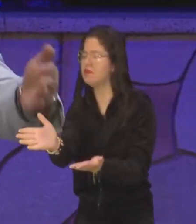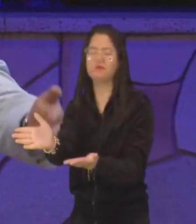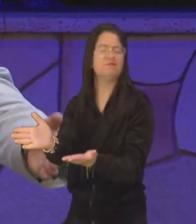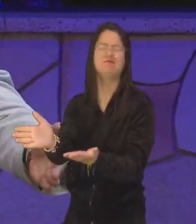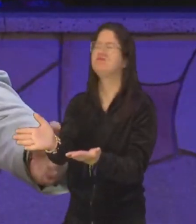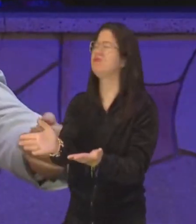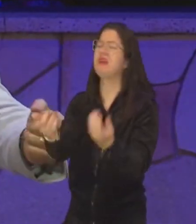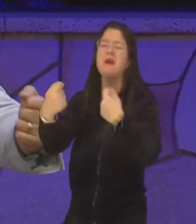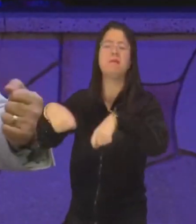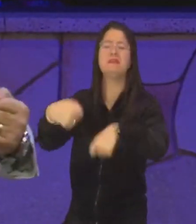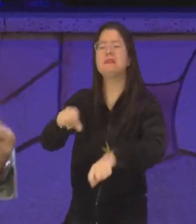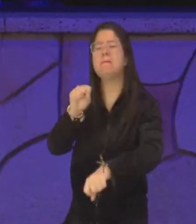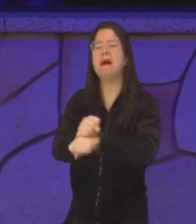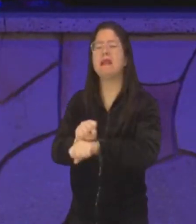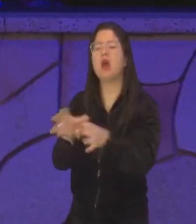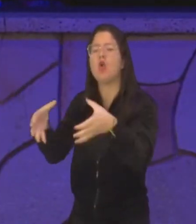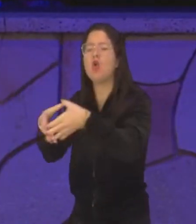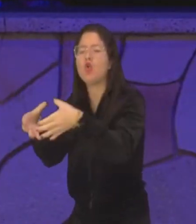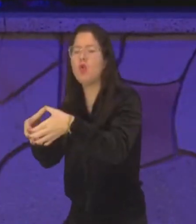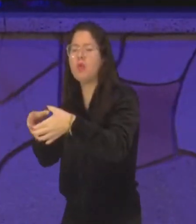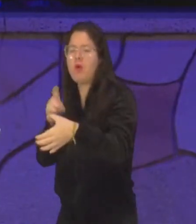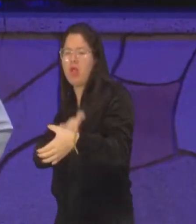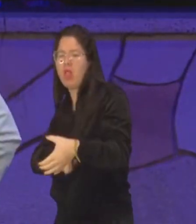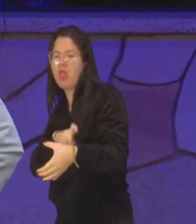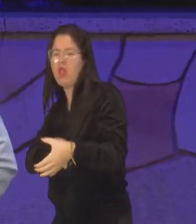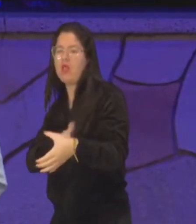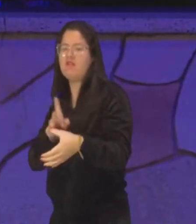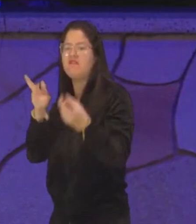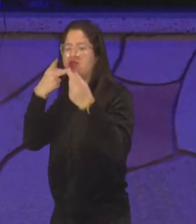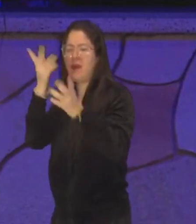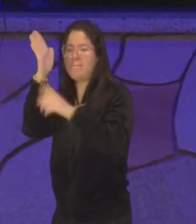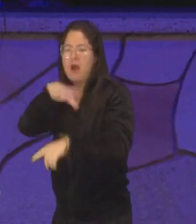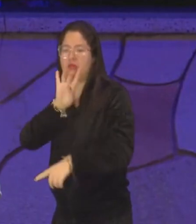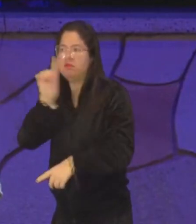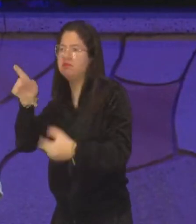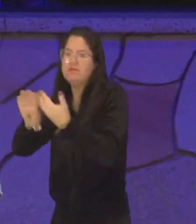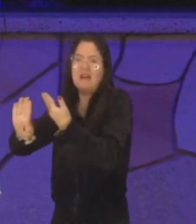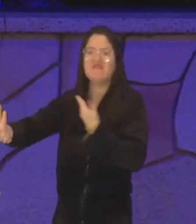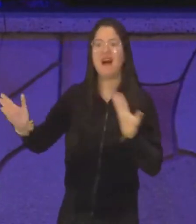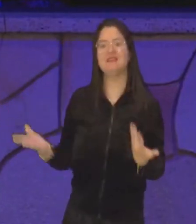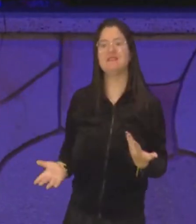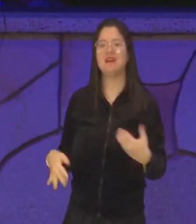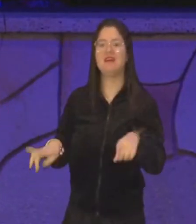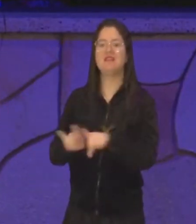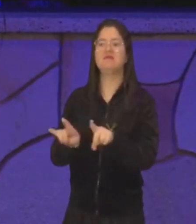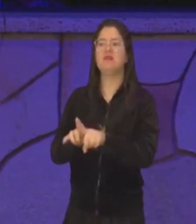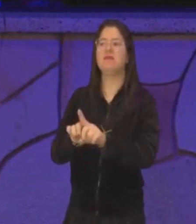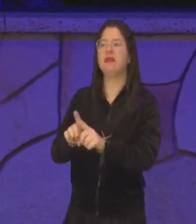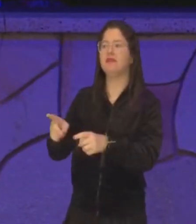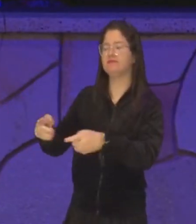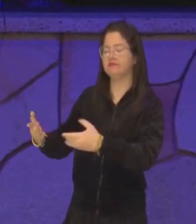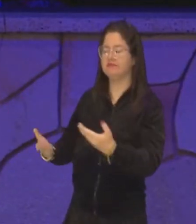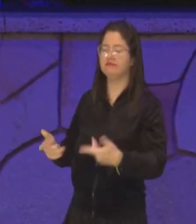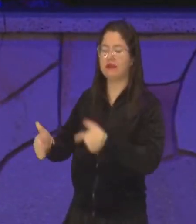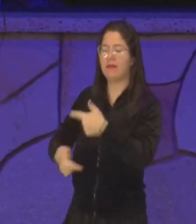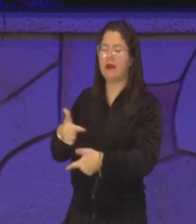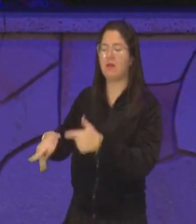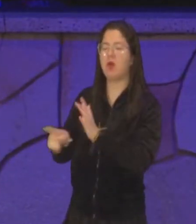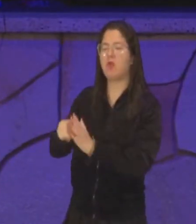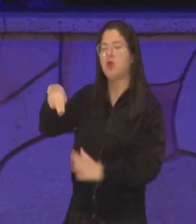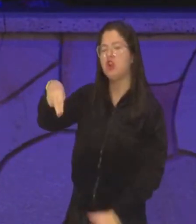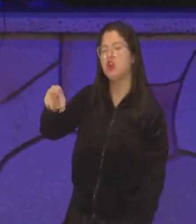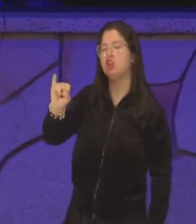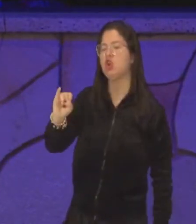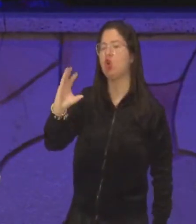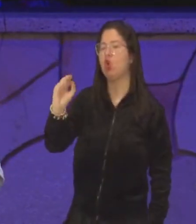parar de andar com os lobos. E vocês precisam abominar as obras dos nicolaítas, porque